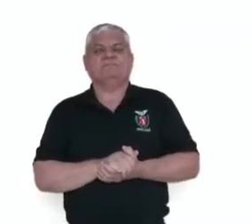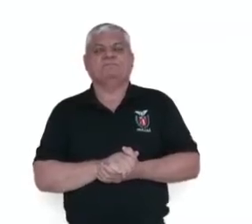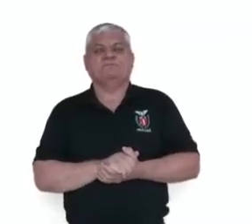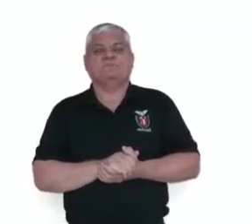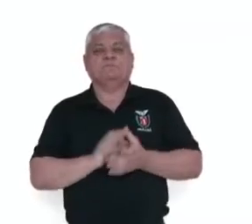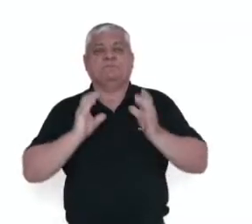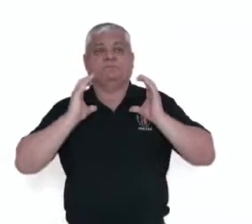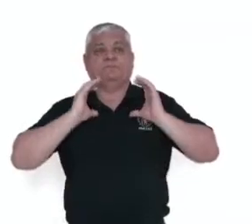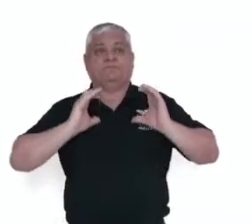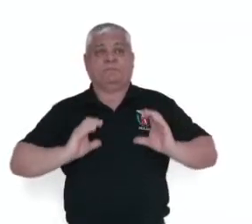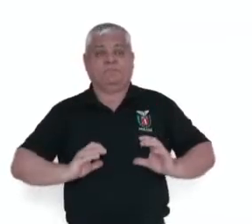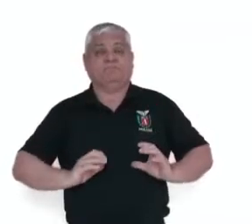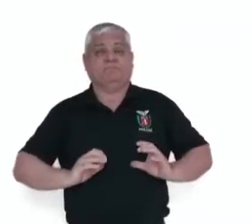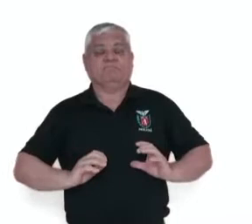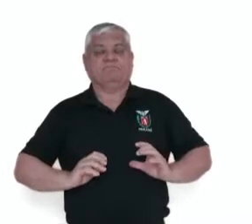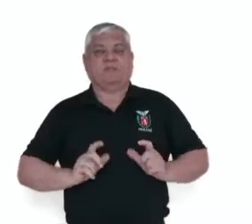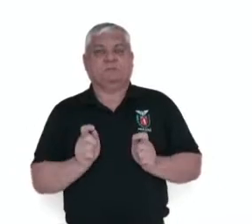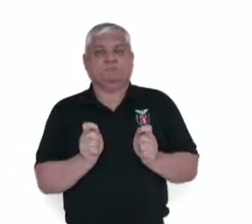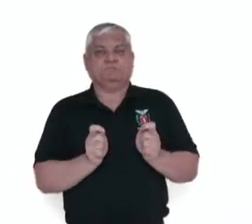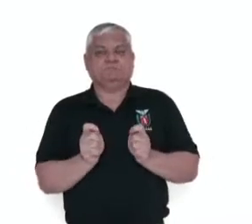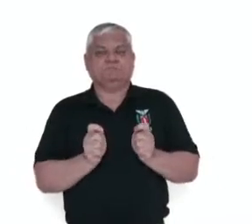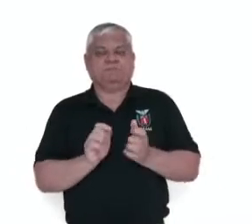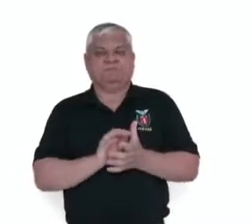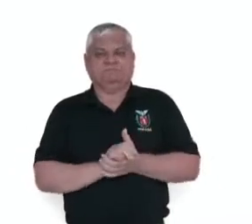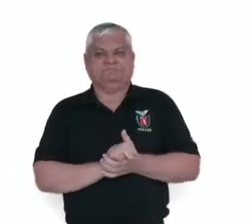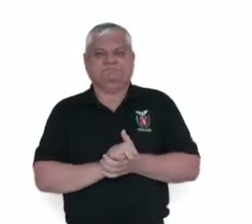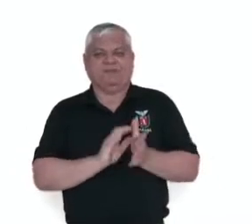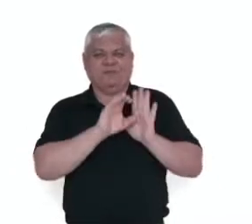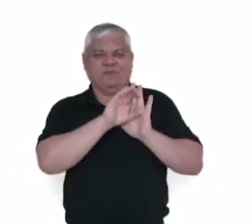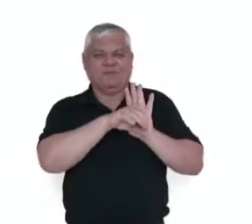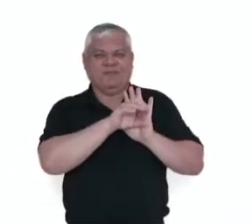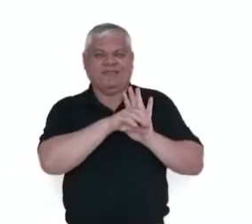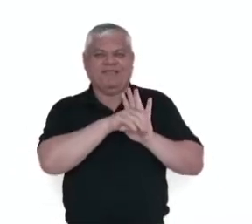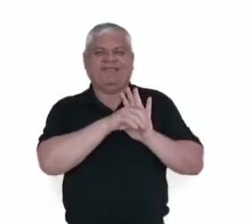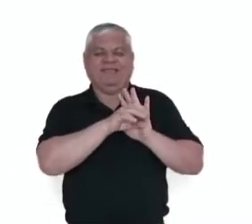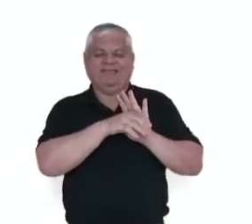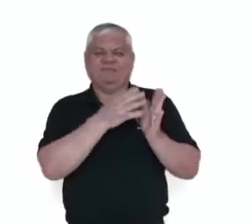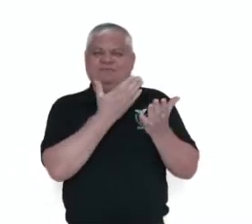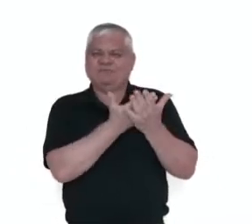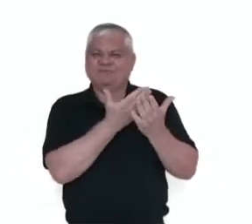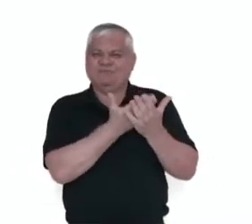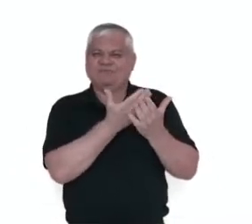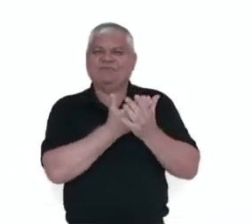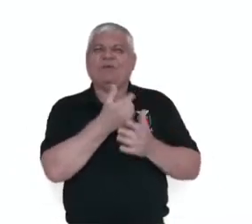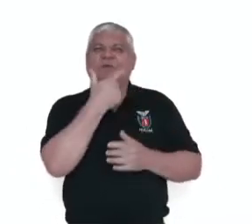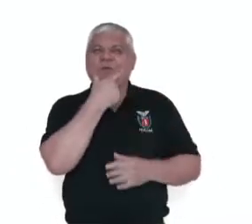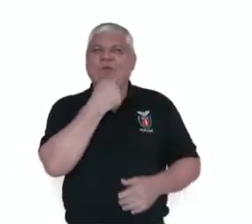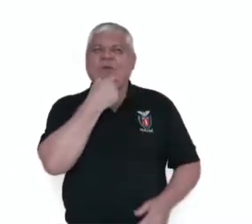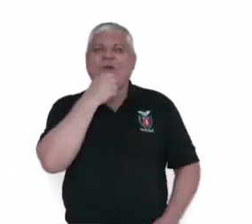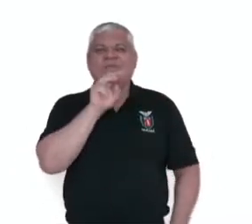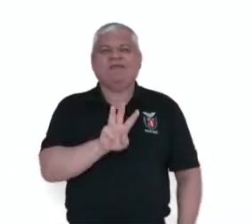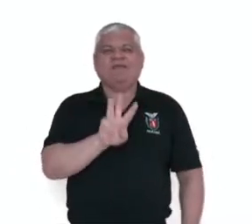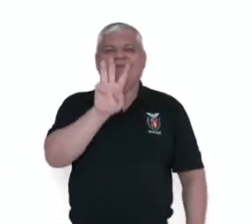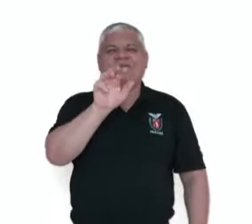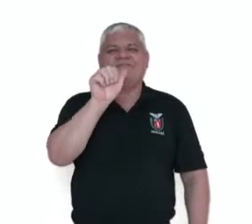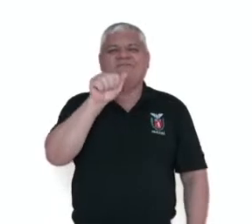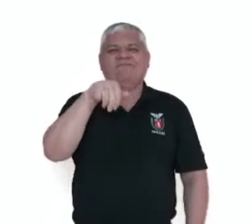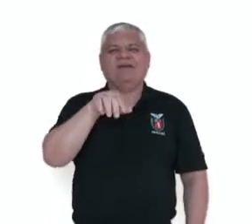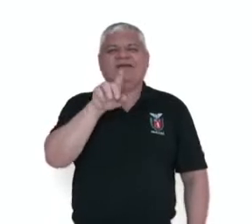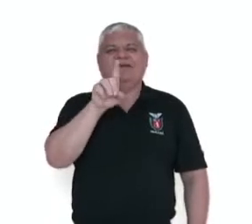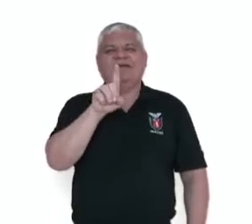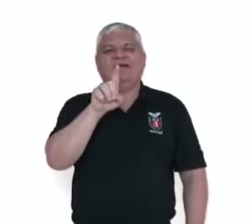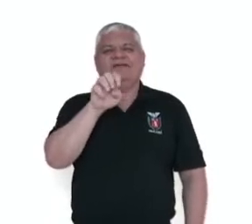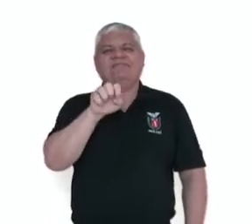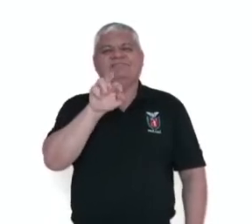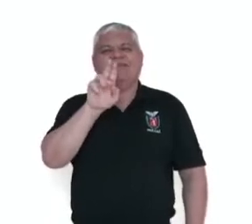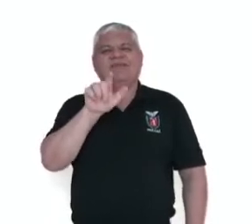Cidadania regulada. Conceito estudado pelo cientista político Vanderlei Guilherme dos Santos, que está ali na imagem. Qual